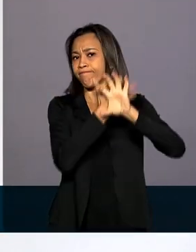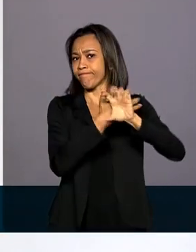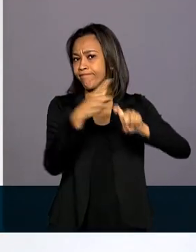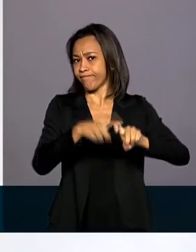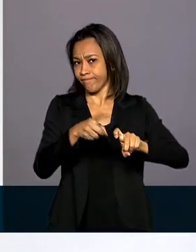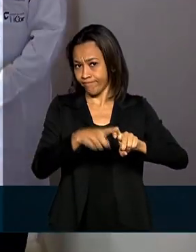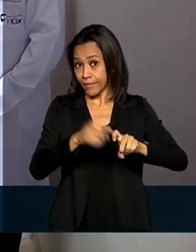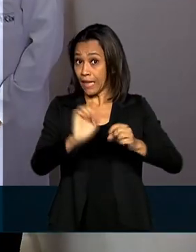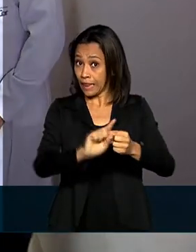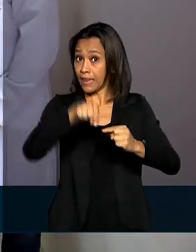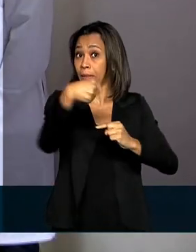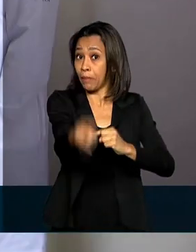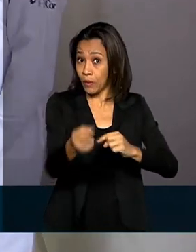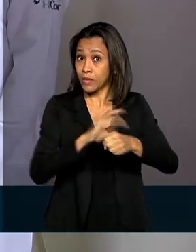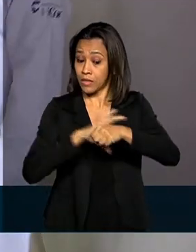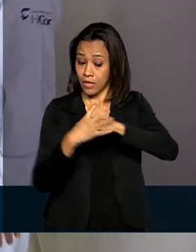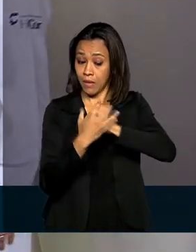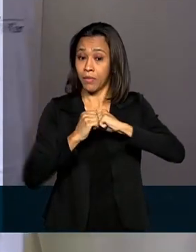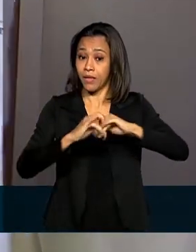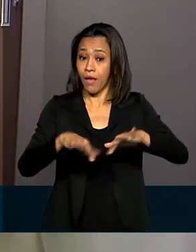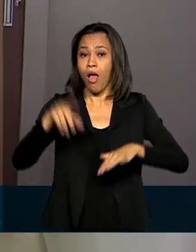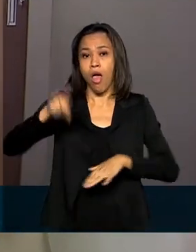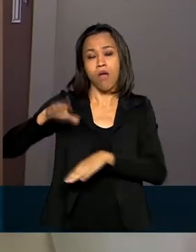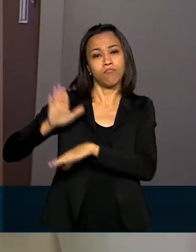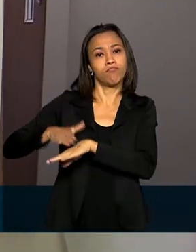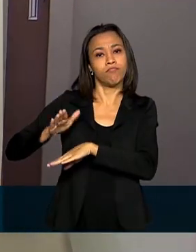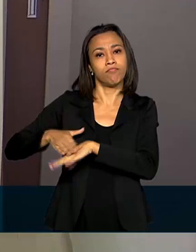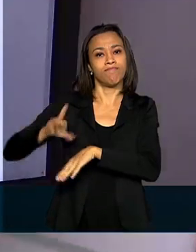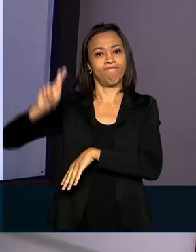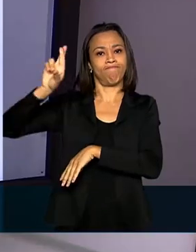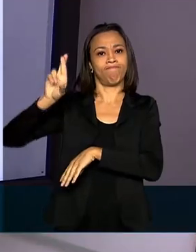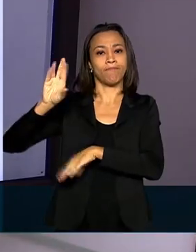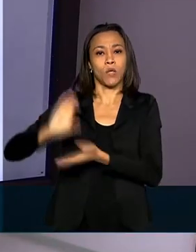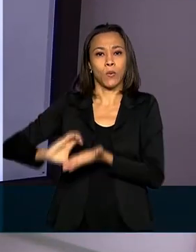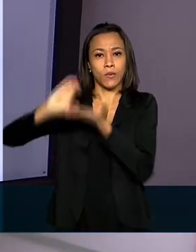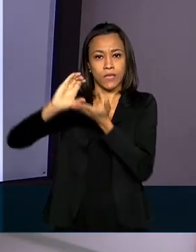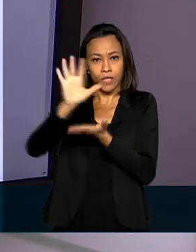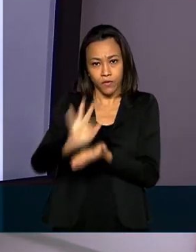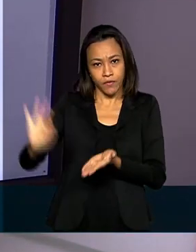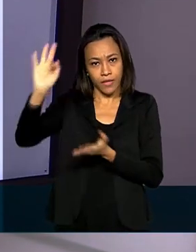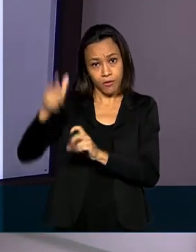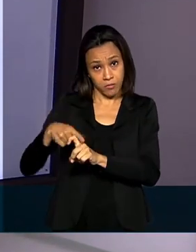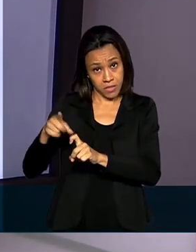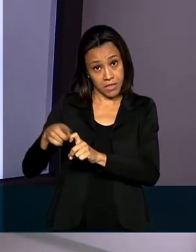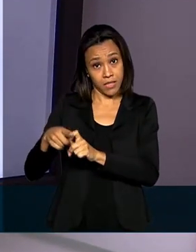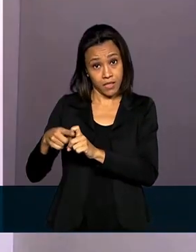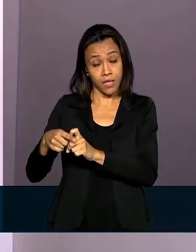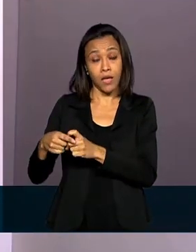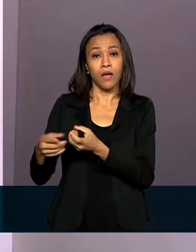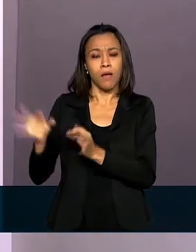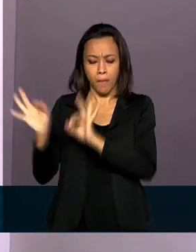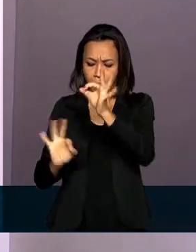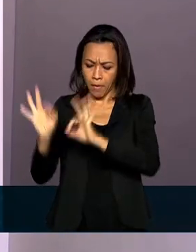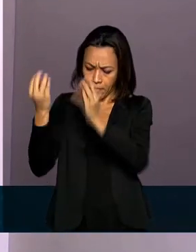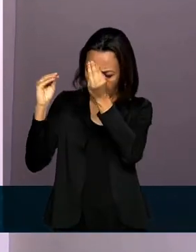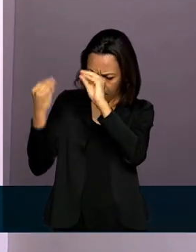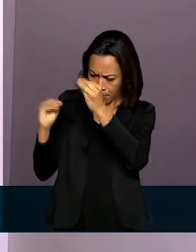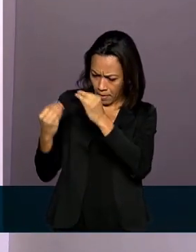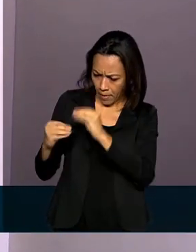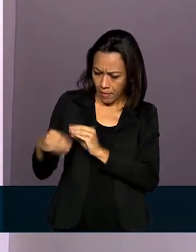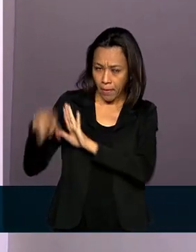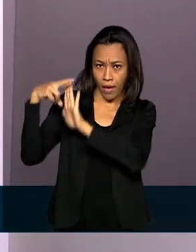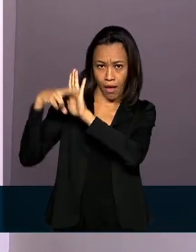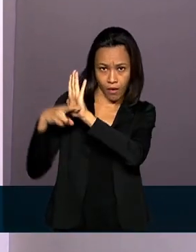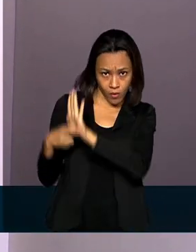no pós-pandemia, caberá ao Conselho Federal de Medicina a regulamentação. E para isso, estão